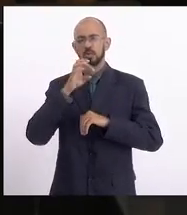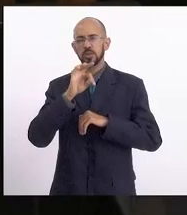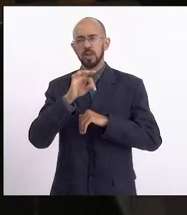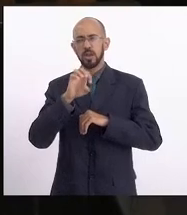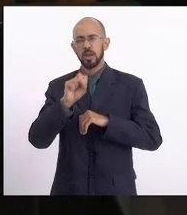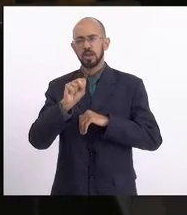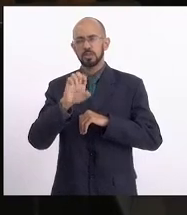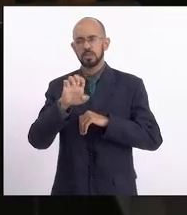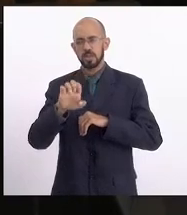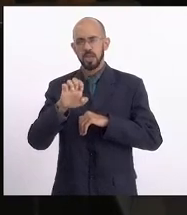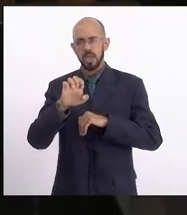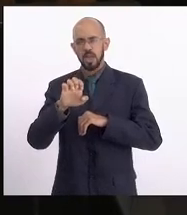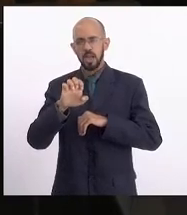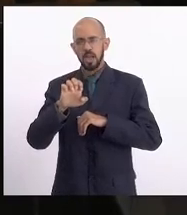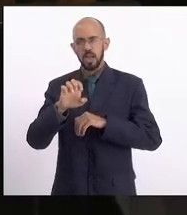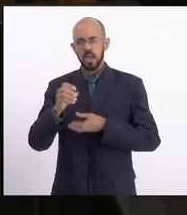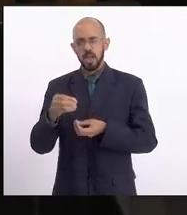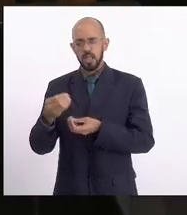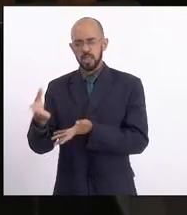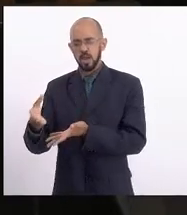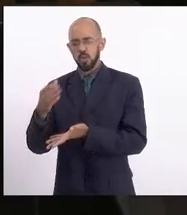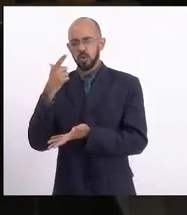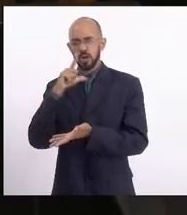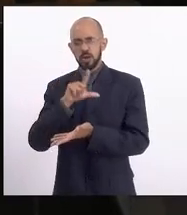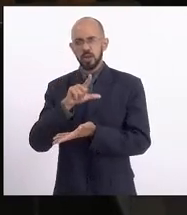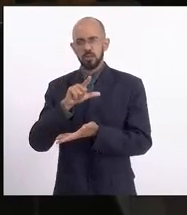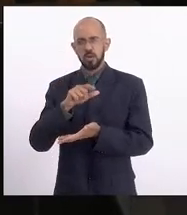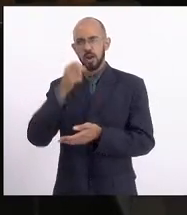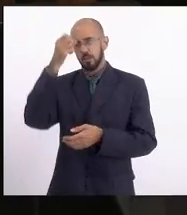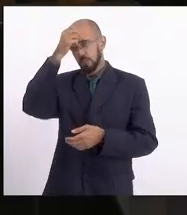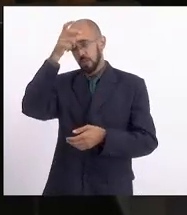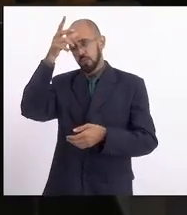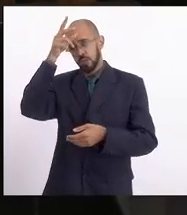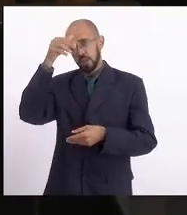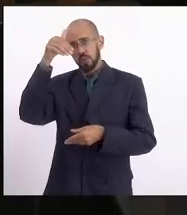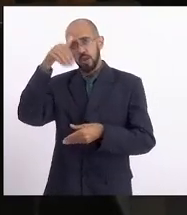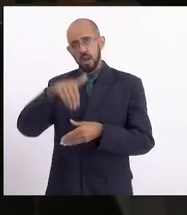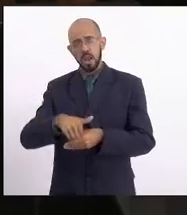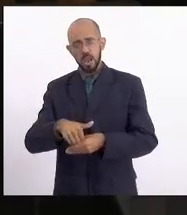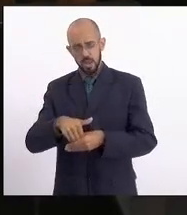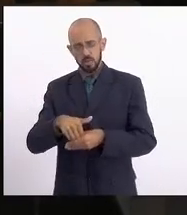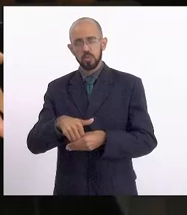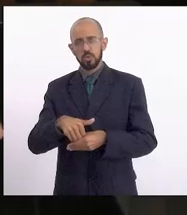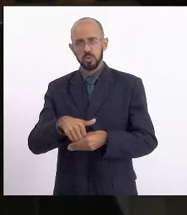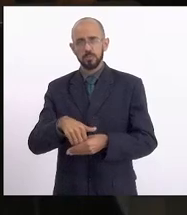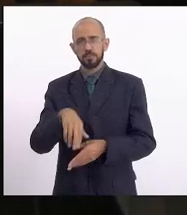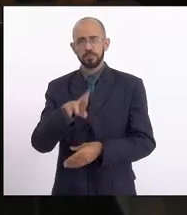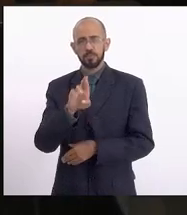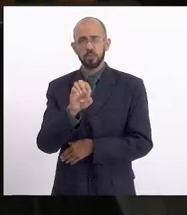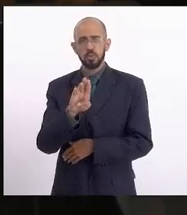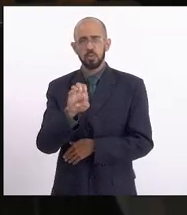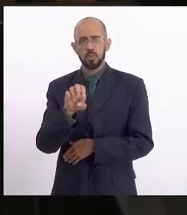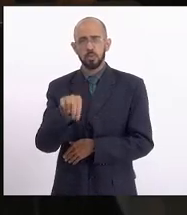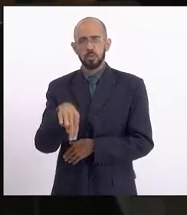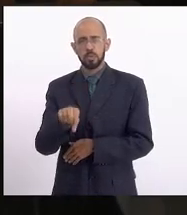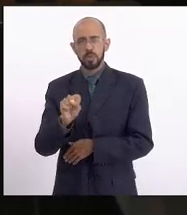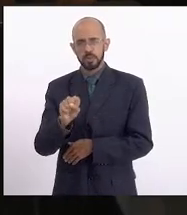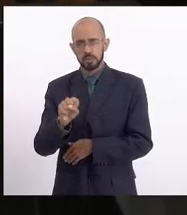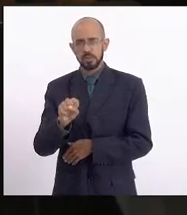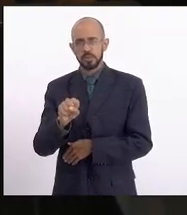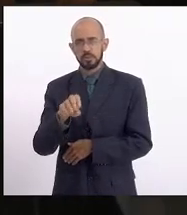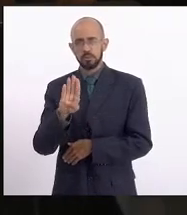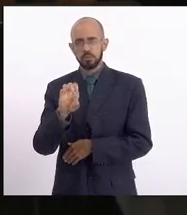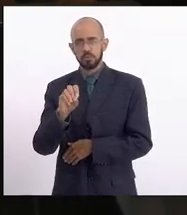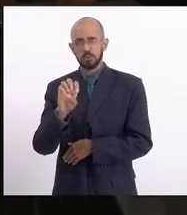deu ganho de causa ao prefeito eleito, Rubens Bontempo, e a quem